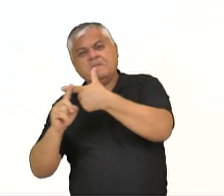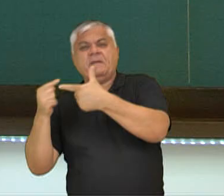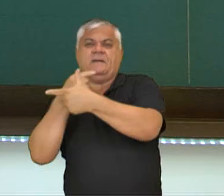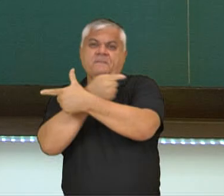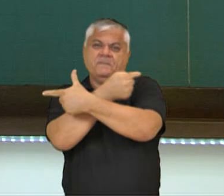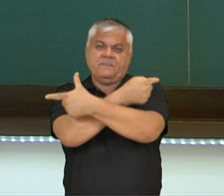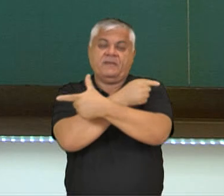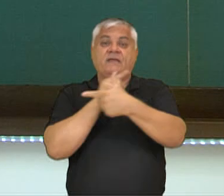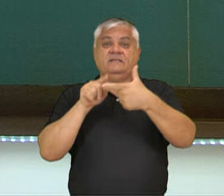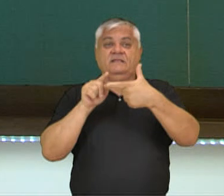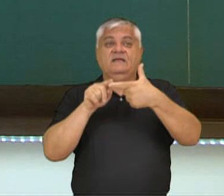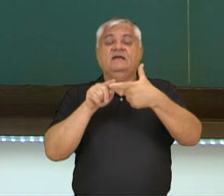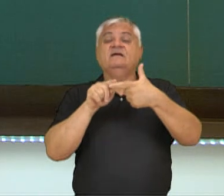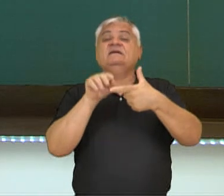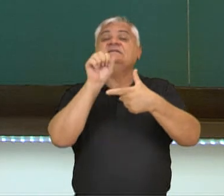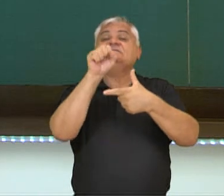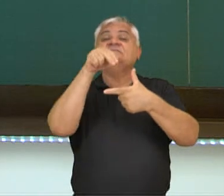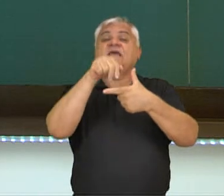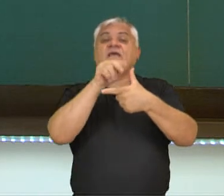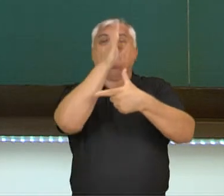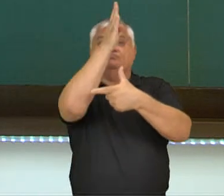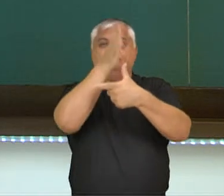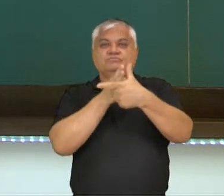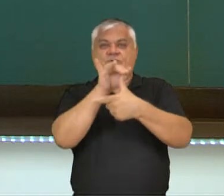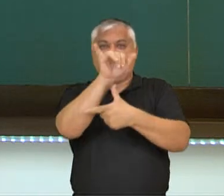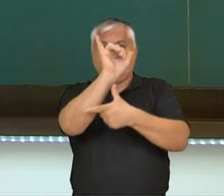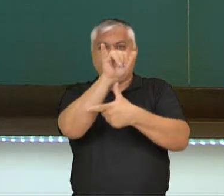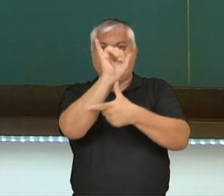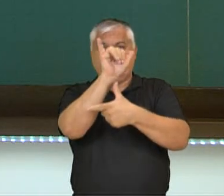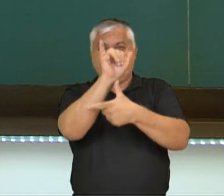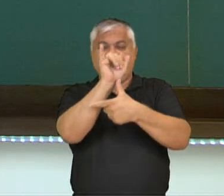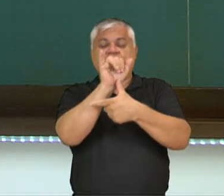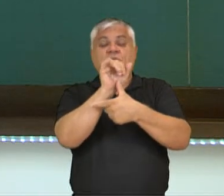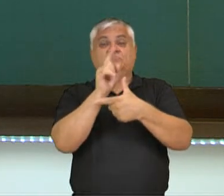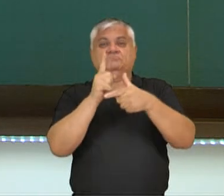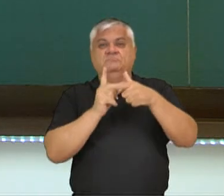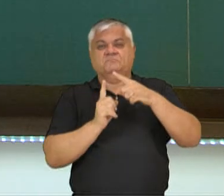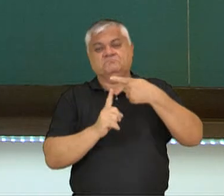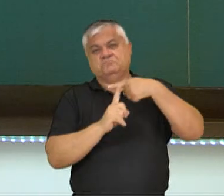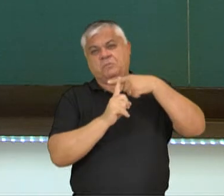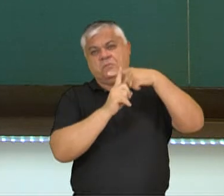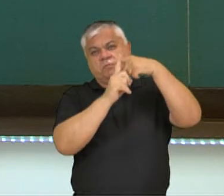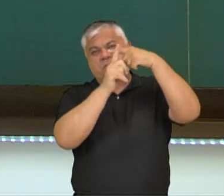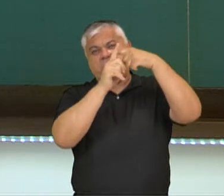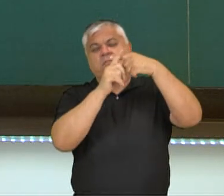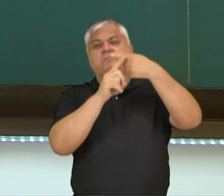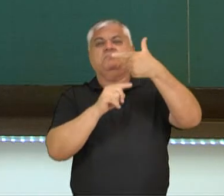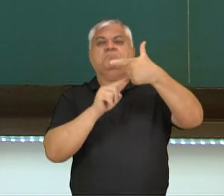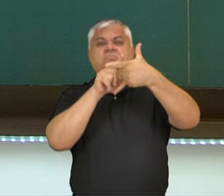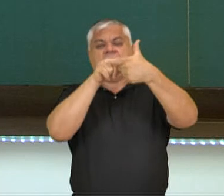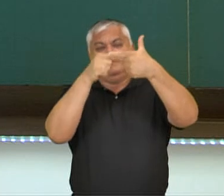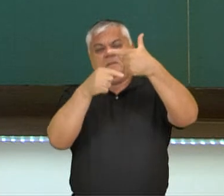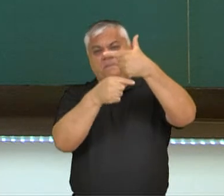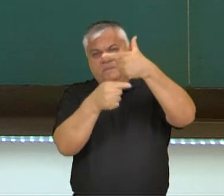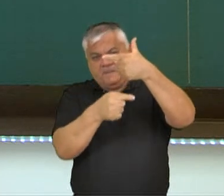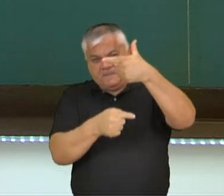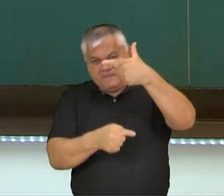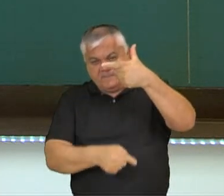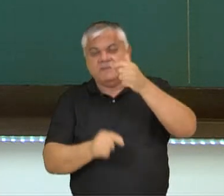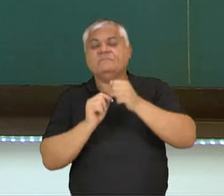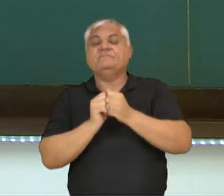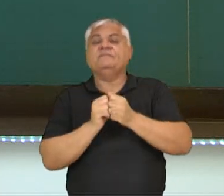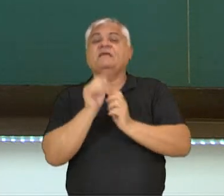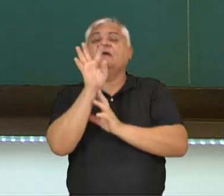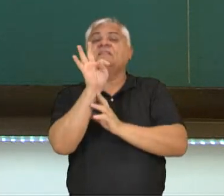seno? No eixo Y, positivos para cima, negativos para baixo. E aonde que eu encontro os valores